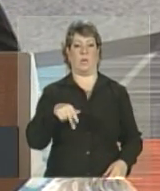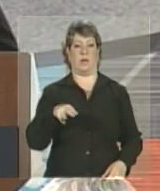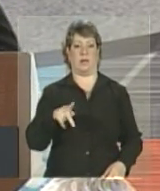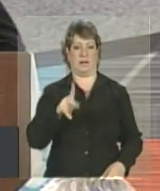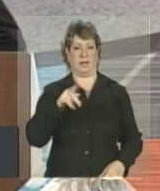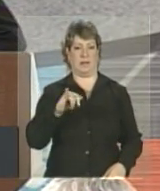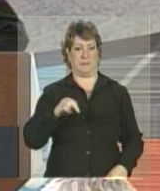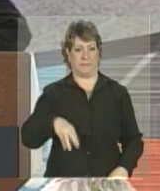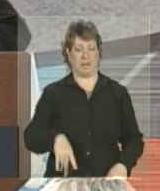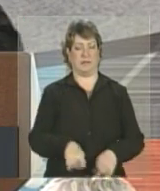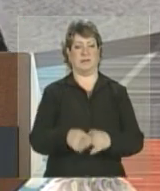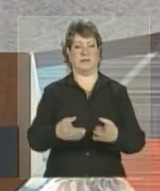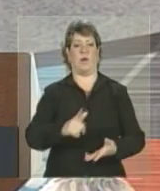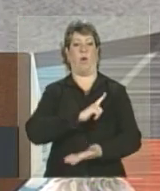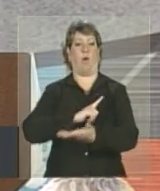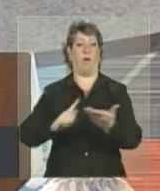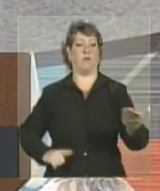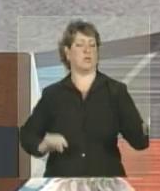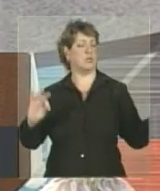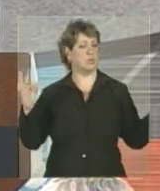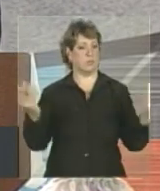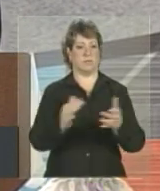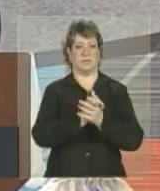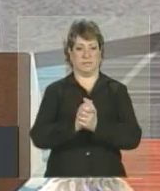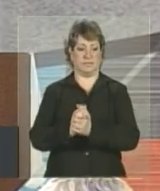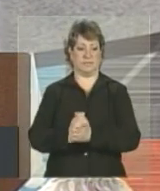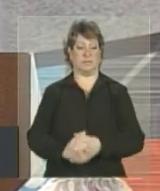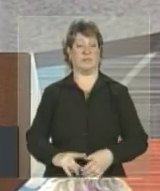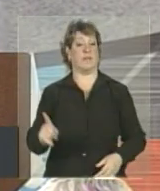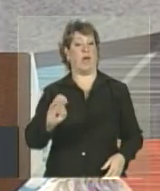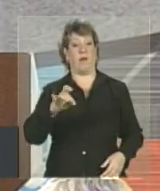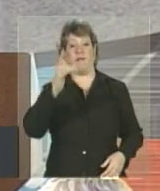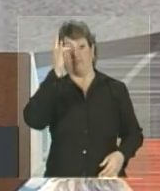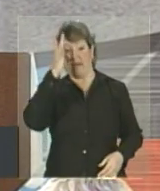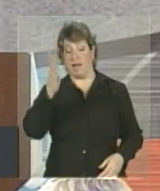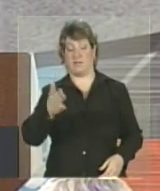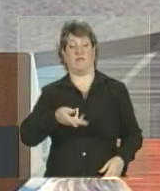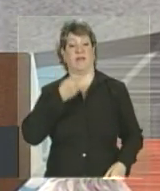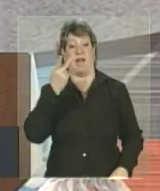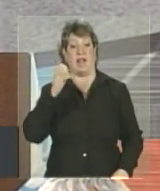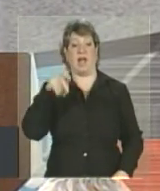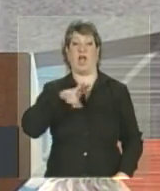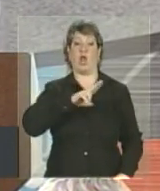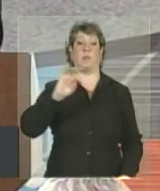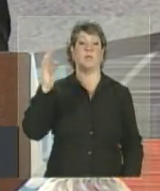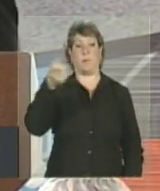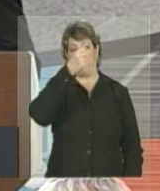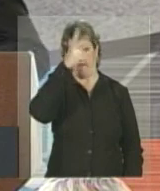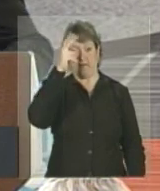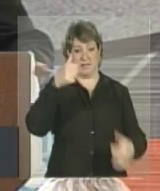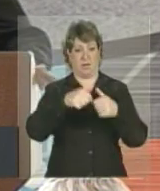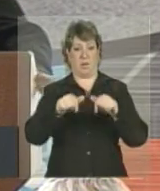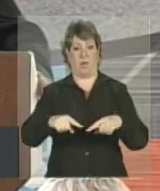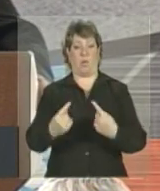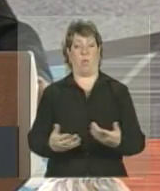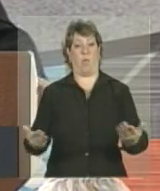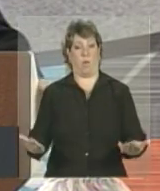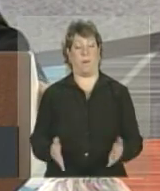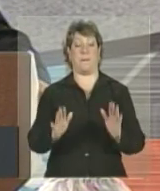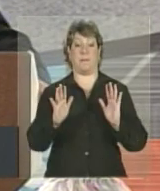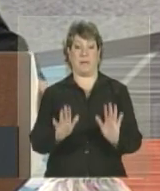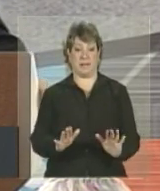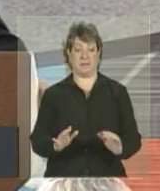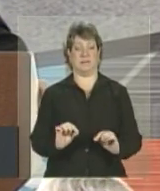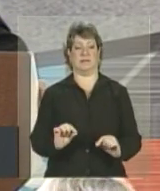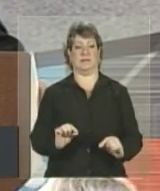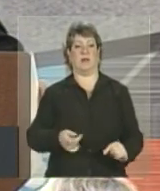aqui presentes, governadoras. Não é uma tarefa fácil falar em nome de todos os prefeitos aqui presentes, mas um depoimento